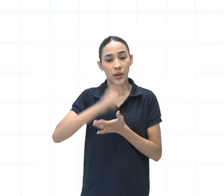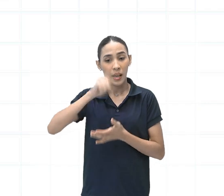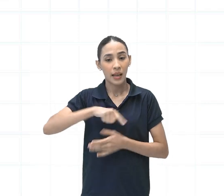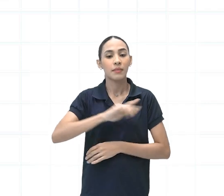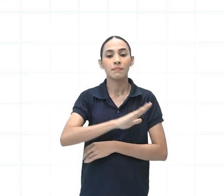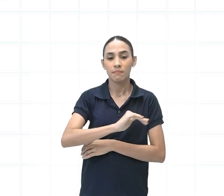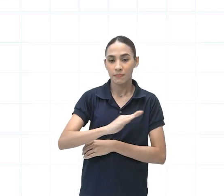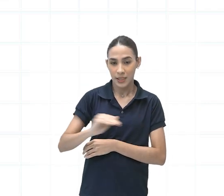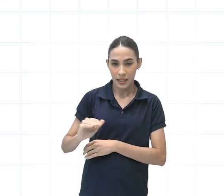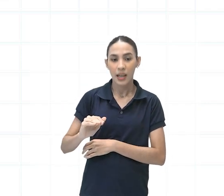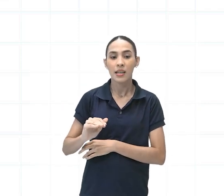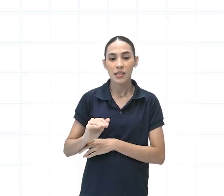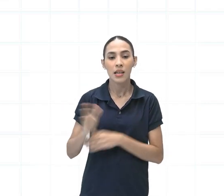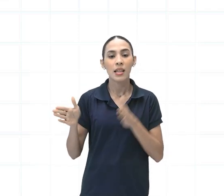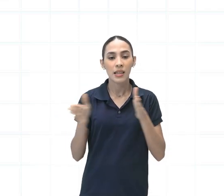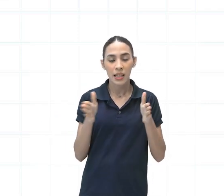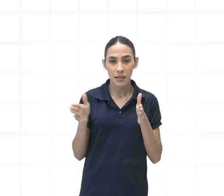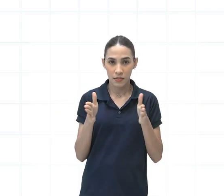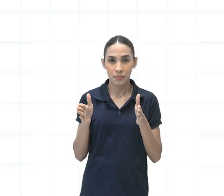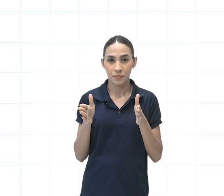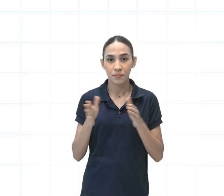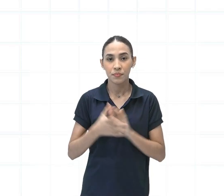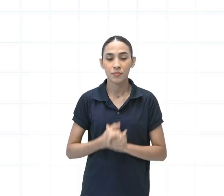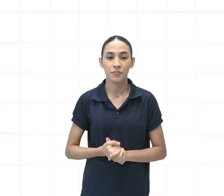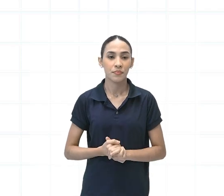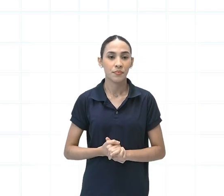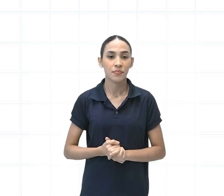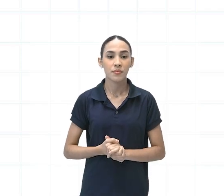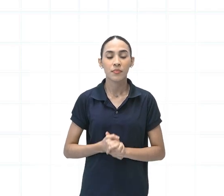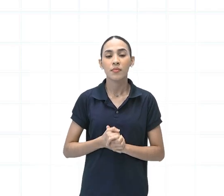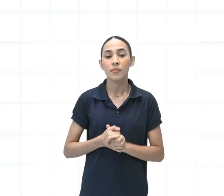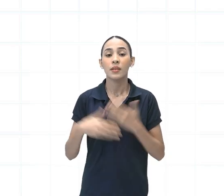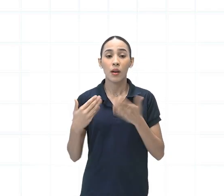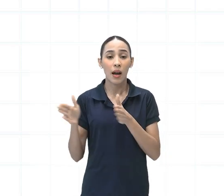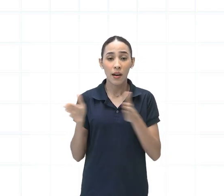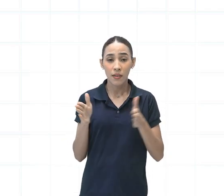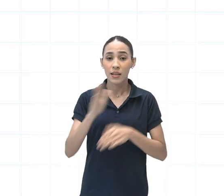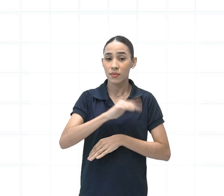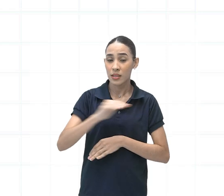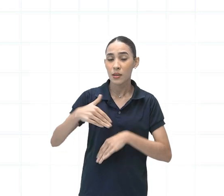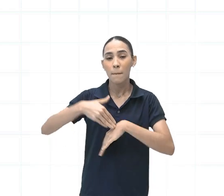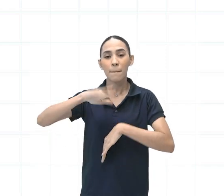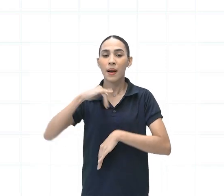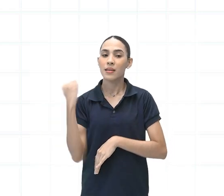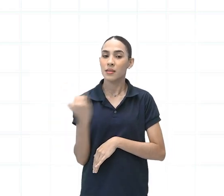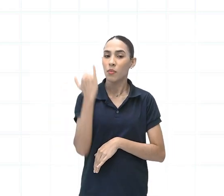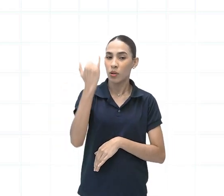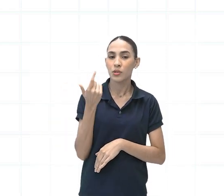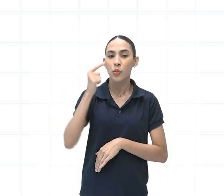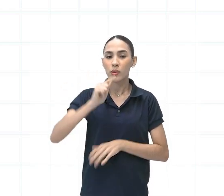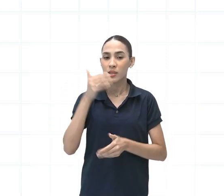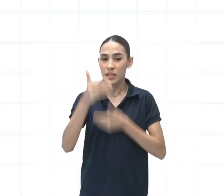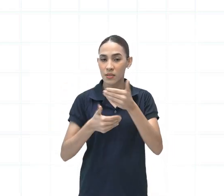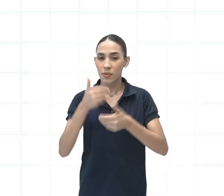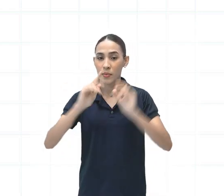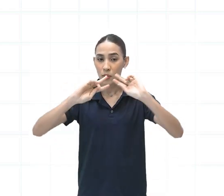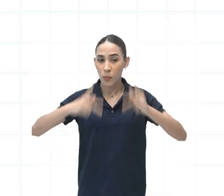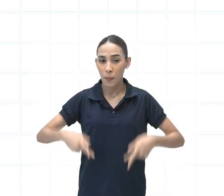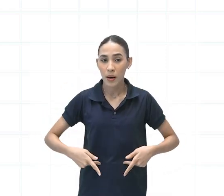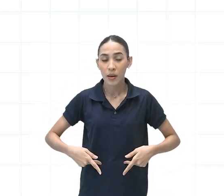foram crianças em um determinado momento. Isso torna a fase infantil a mais importante para o desenvolvimento